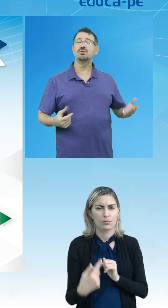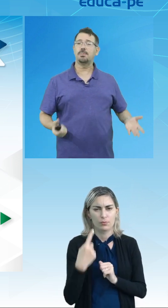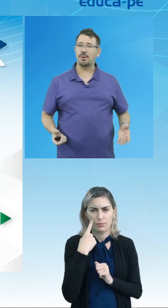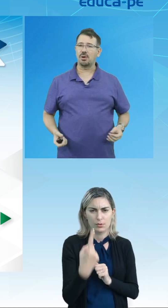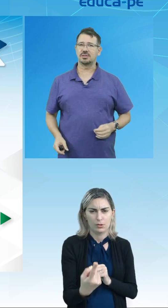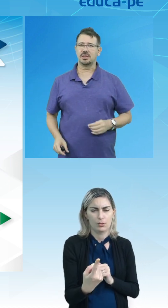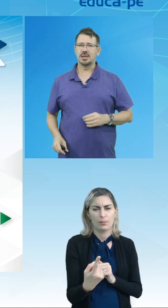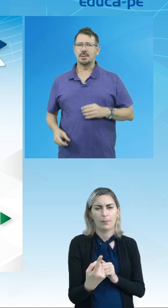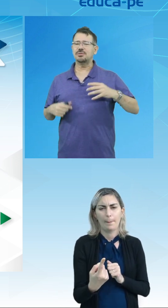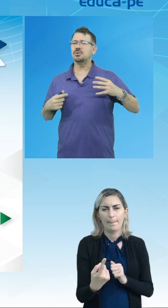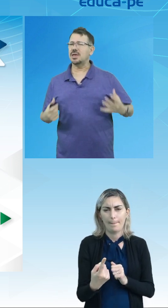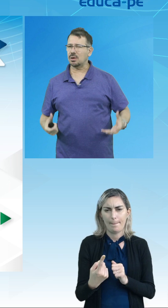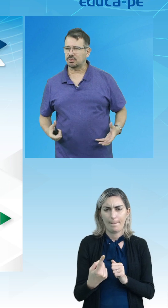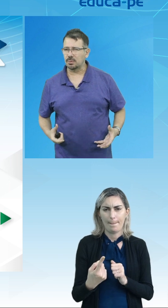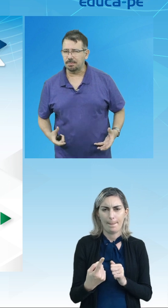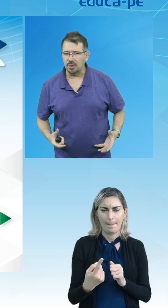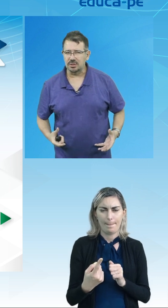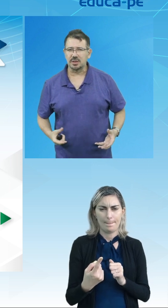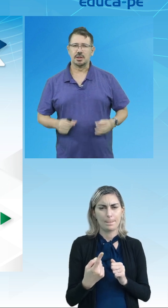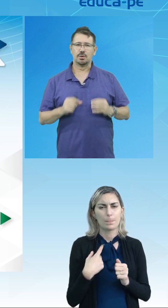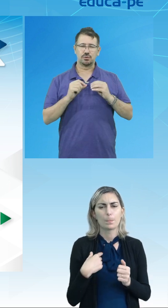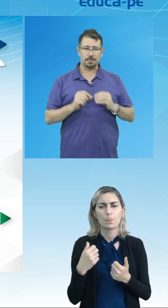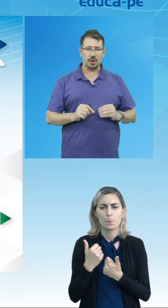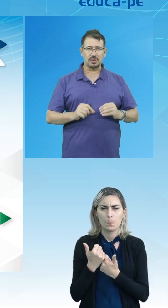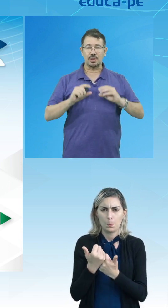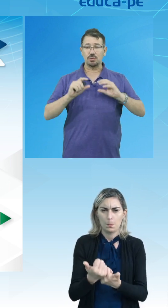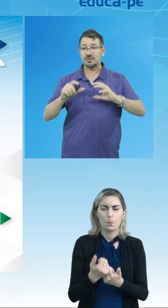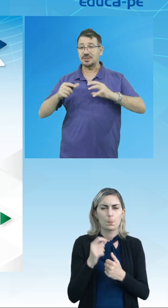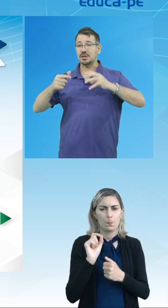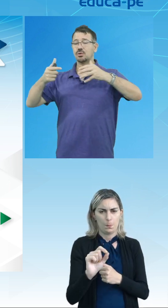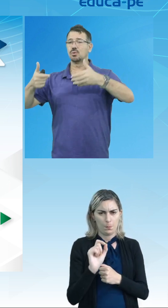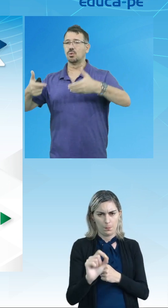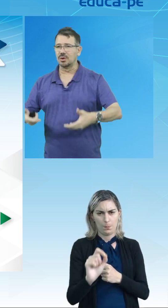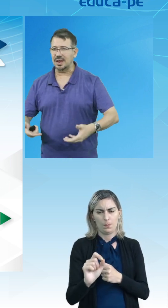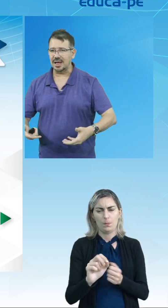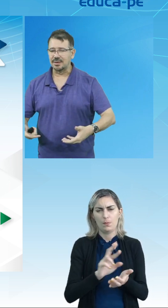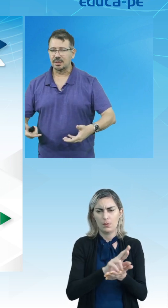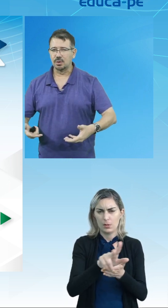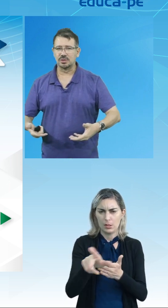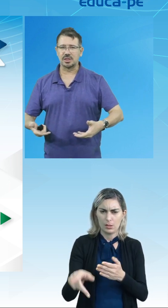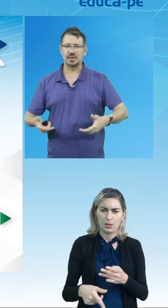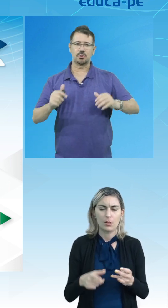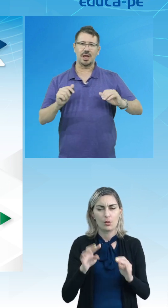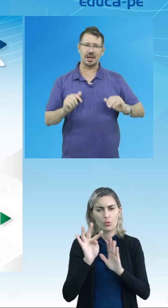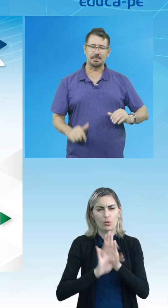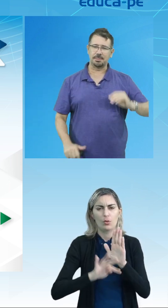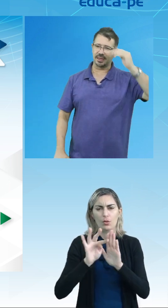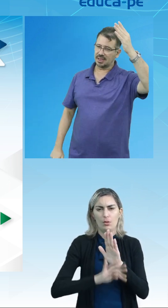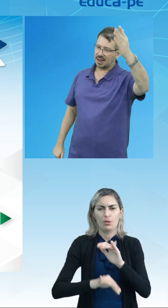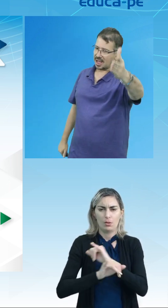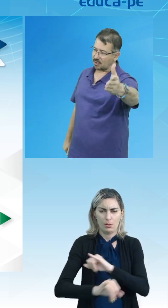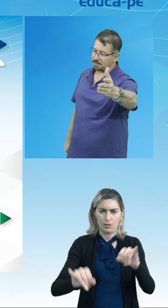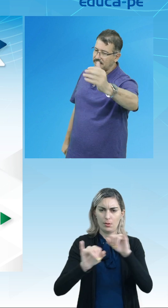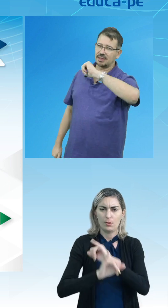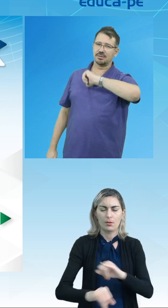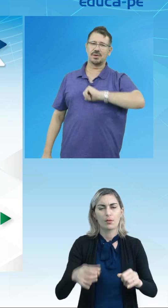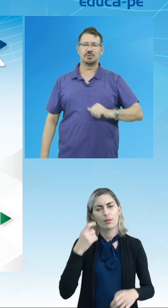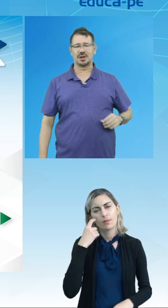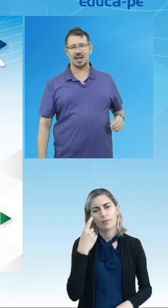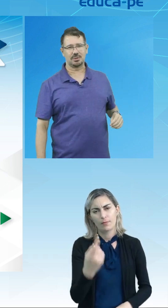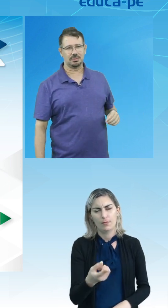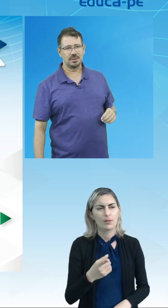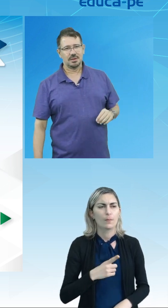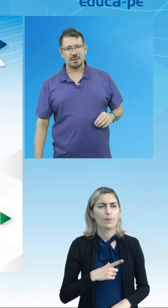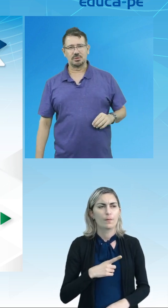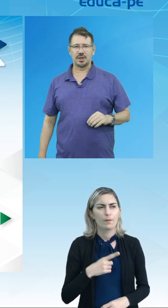ao suporte. Mas o que é o suporte? O suporte é onde circula o texto, a campanha. Acompanhe, vamos